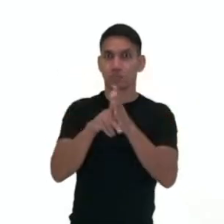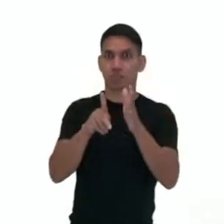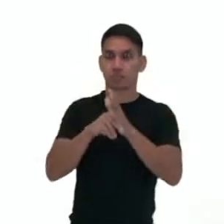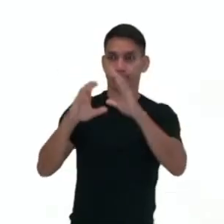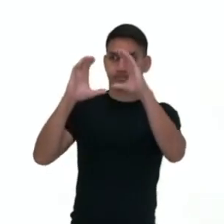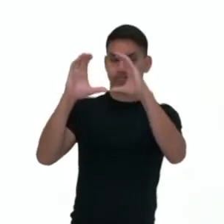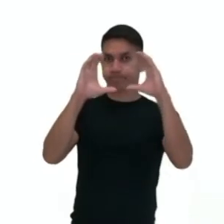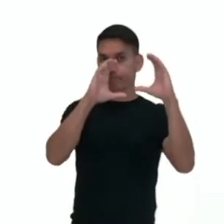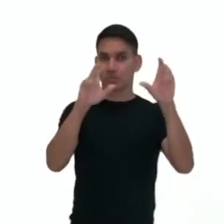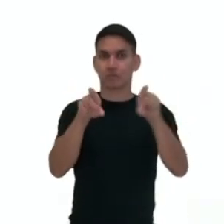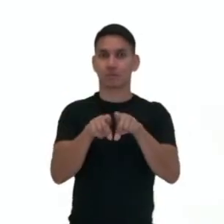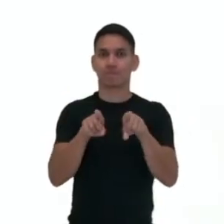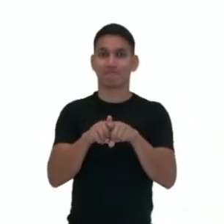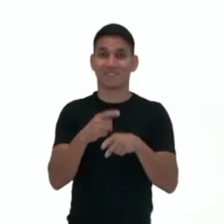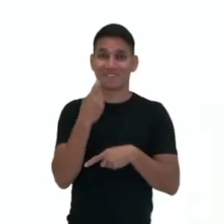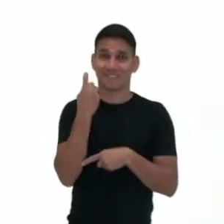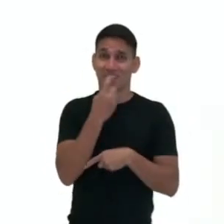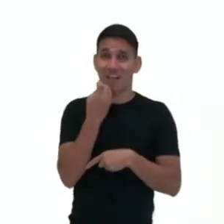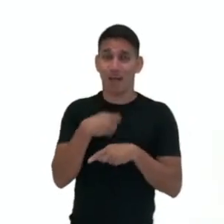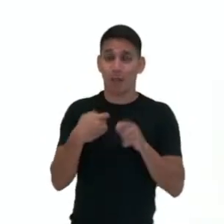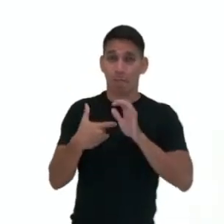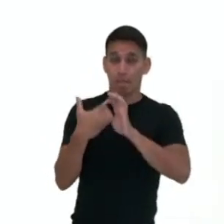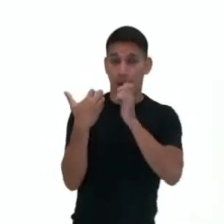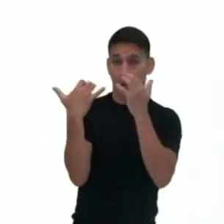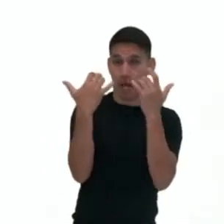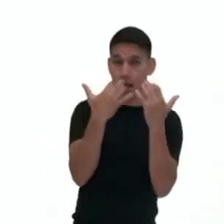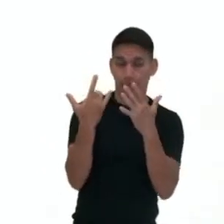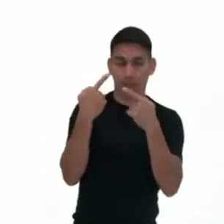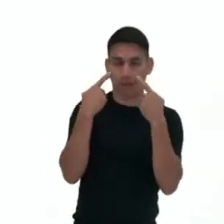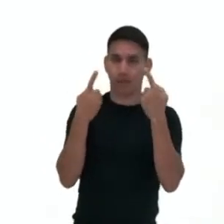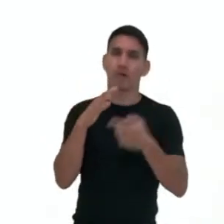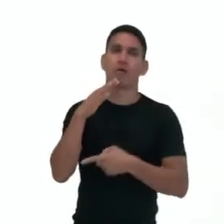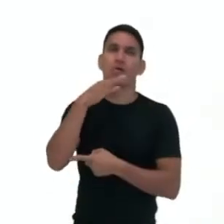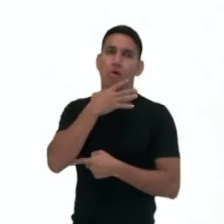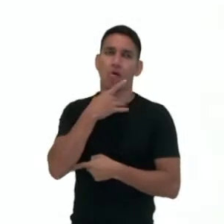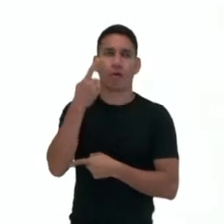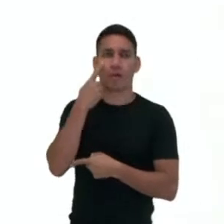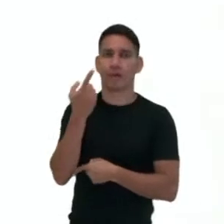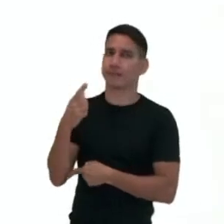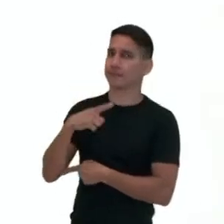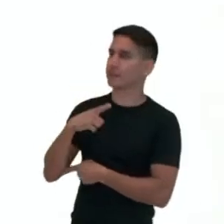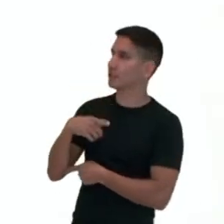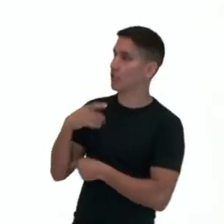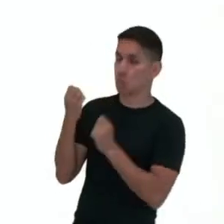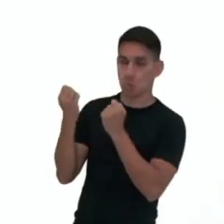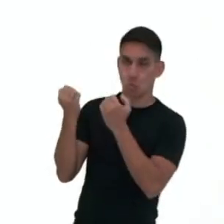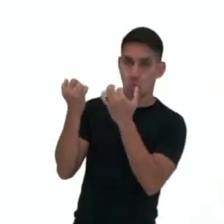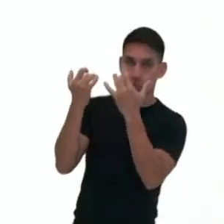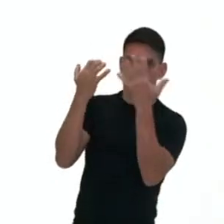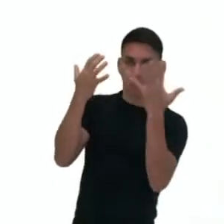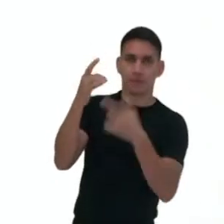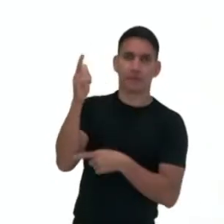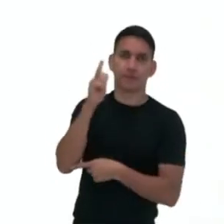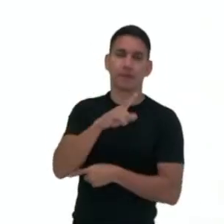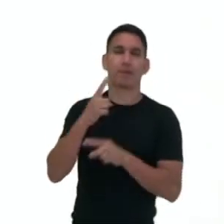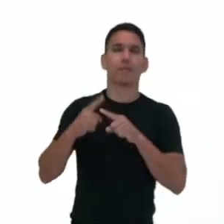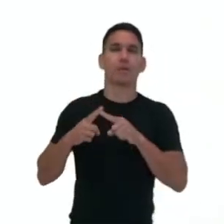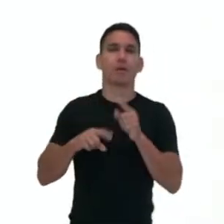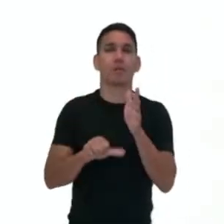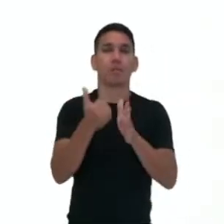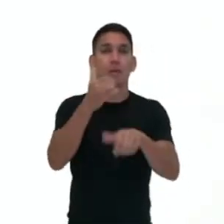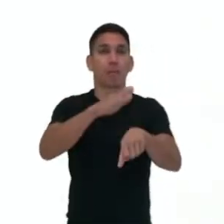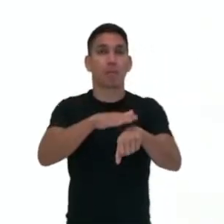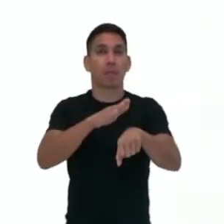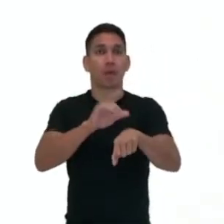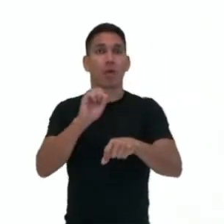dentes rilhando. É claro que o petiço ganhou luz do bicho, pois no tempo dos primeiros